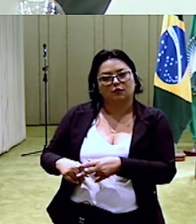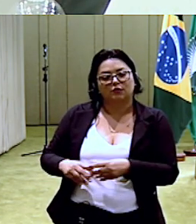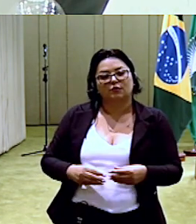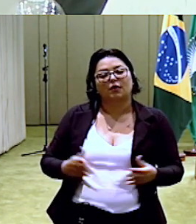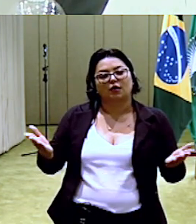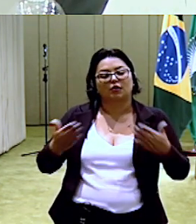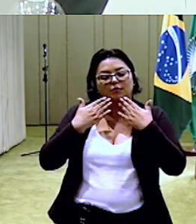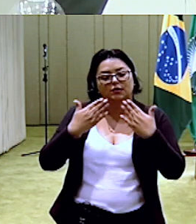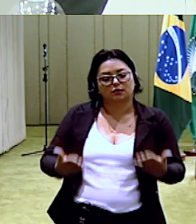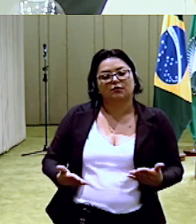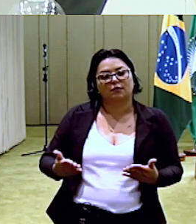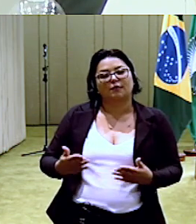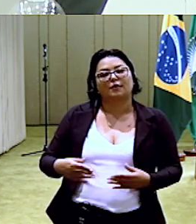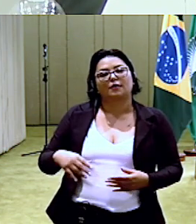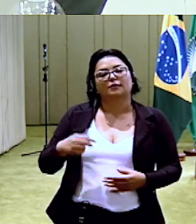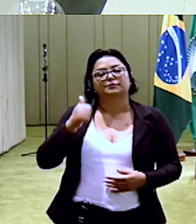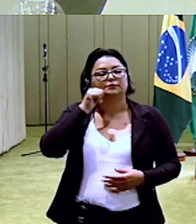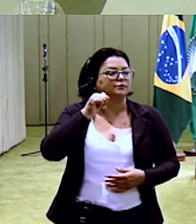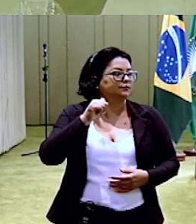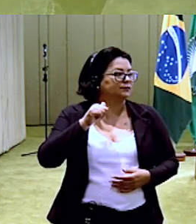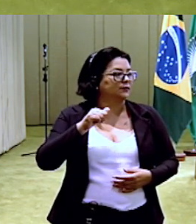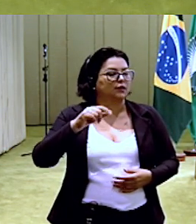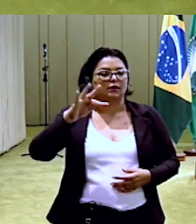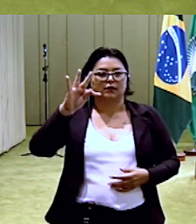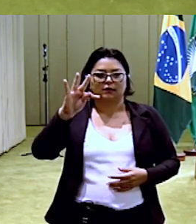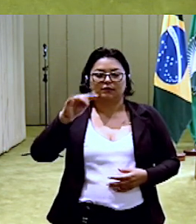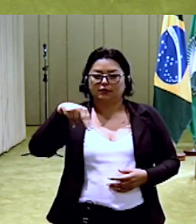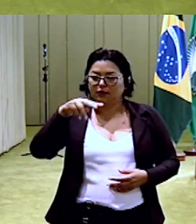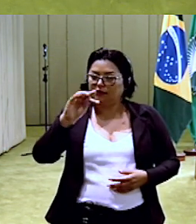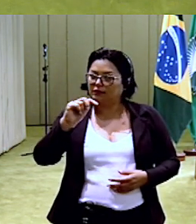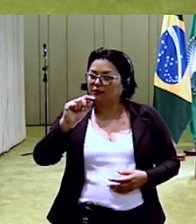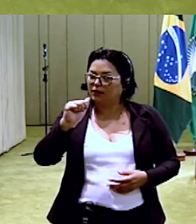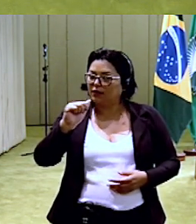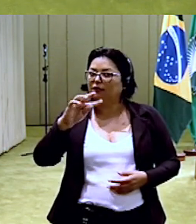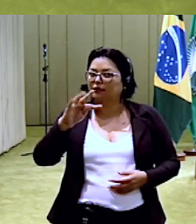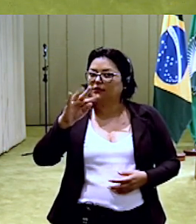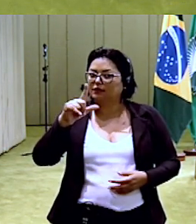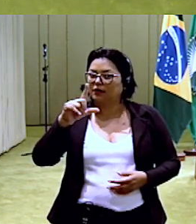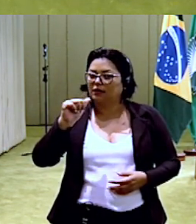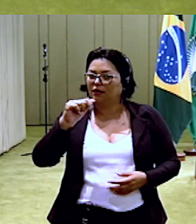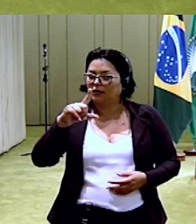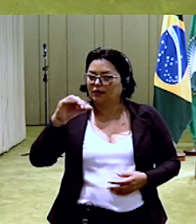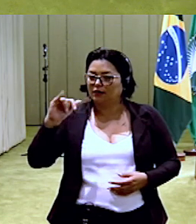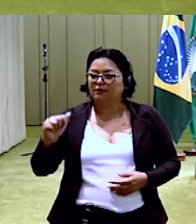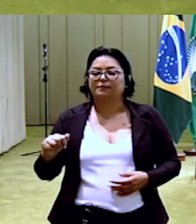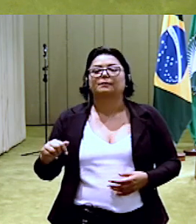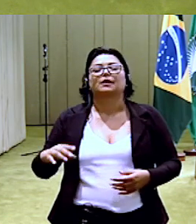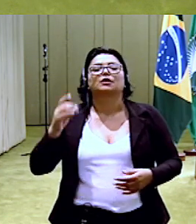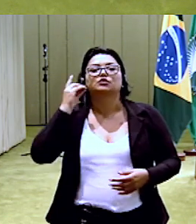vamos passar a palavra para a senhora Natália Dias. A senhora Natália Dias, que está à minha esquerda, é diretora de mercado de